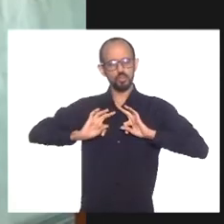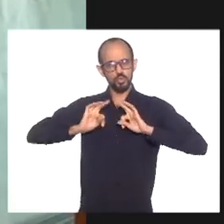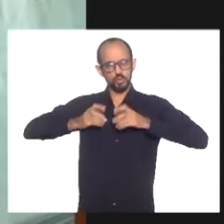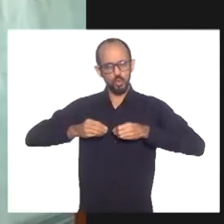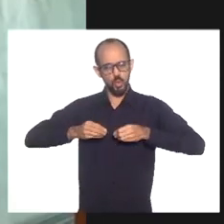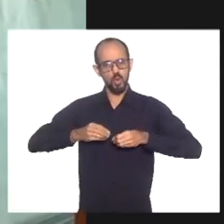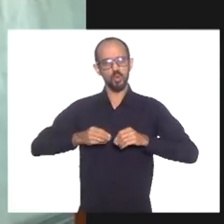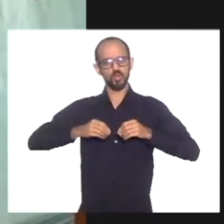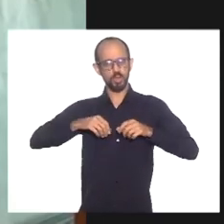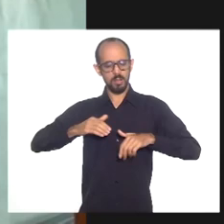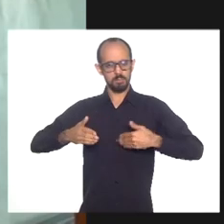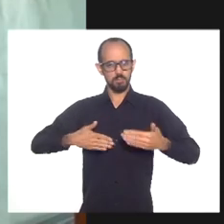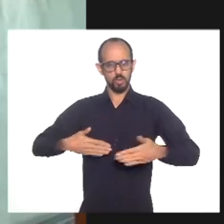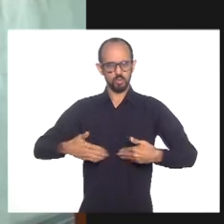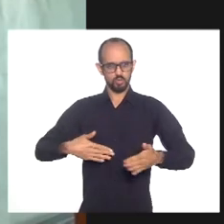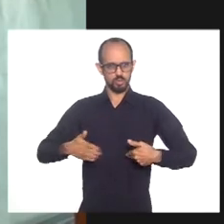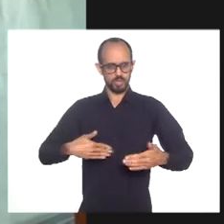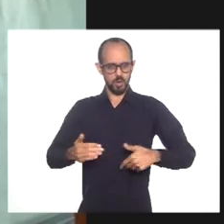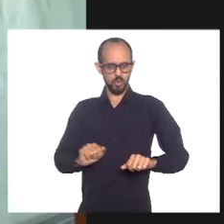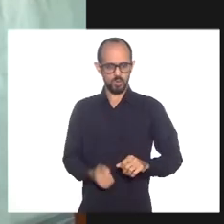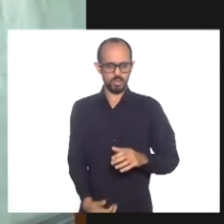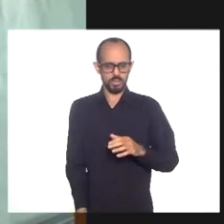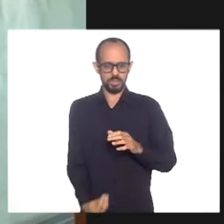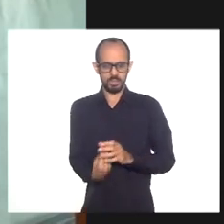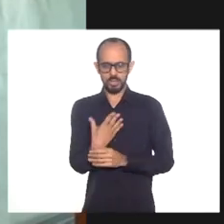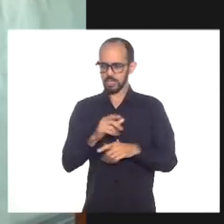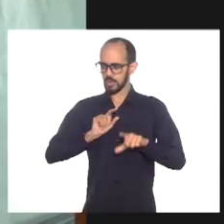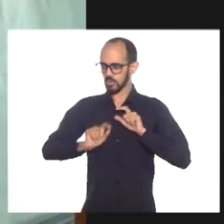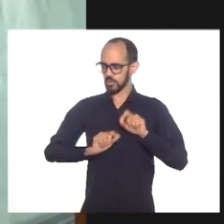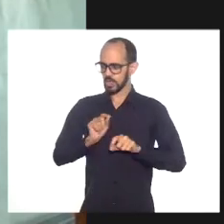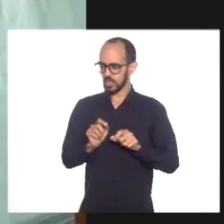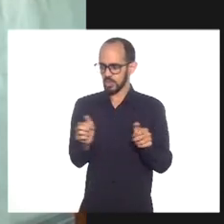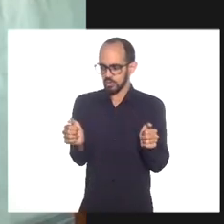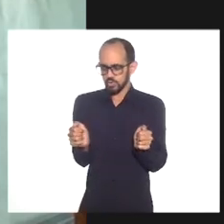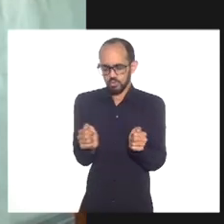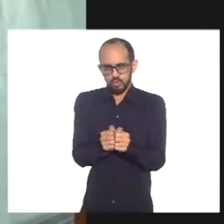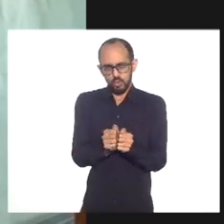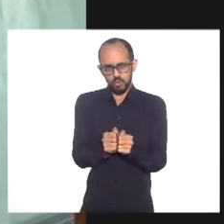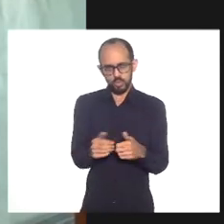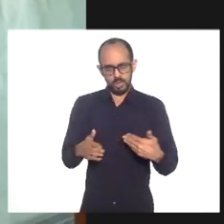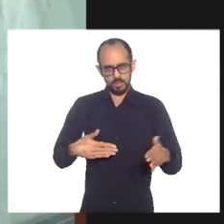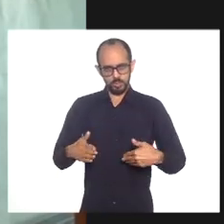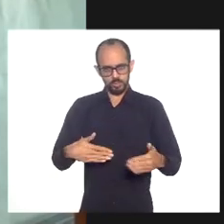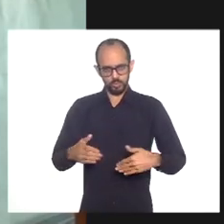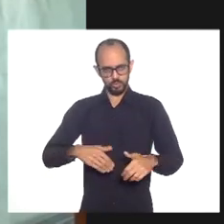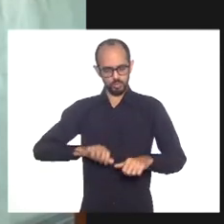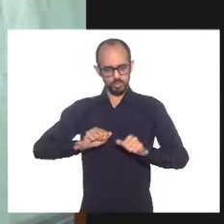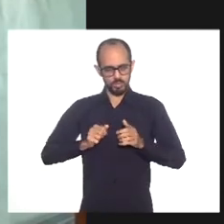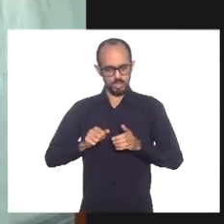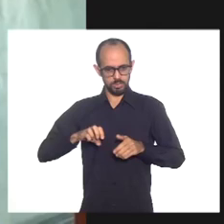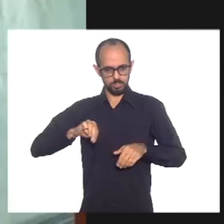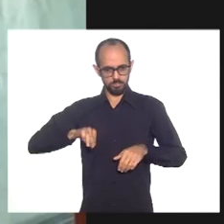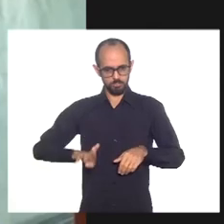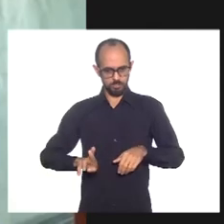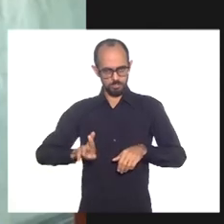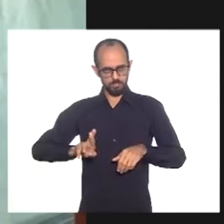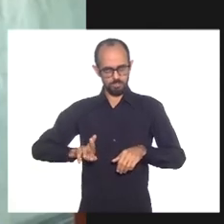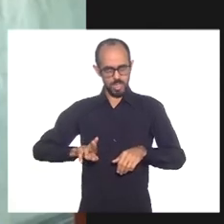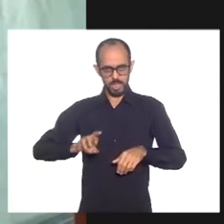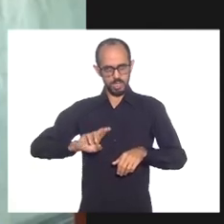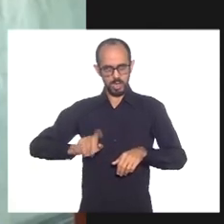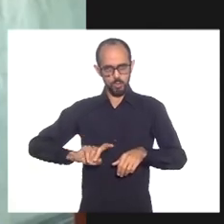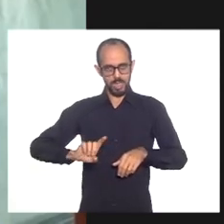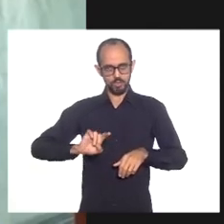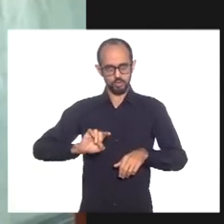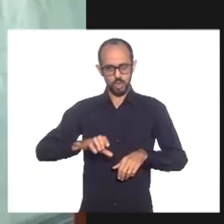cadeia produtiva que gira em torno da indústria naval, da indústria marítima, que não é só de